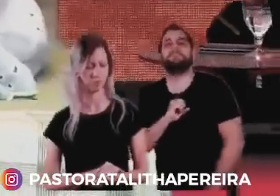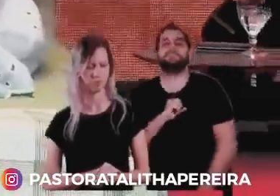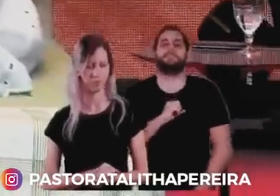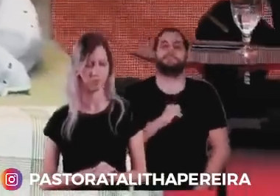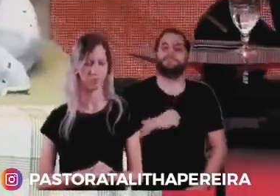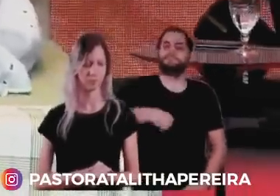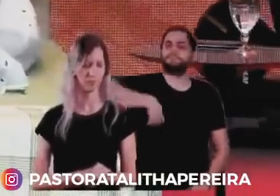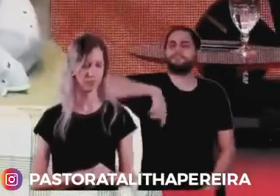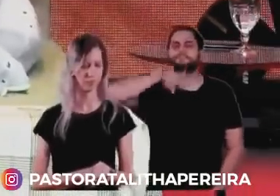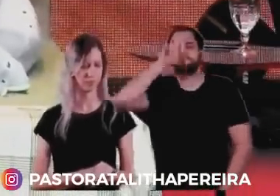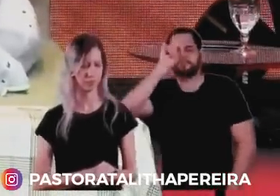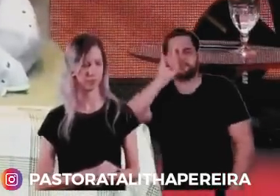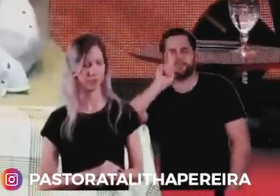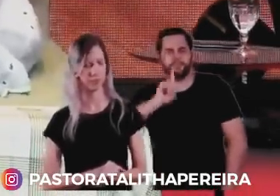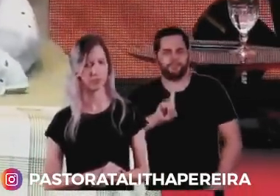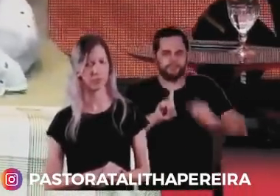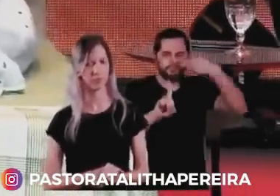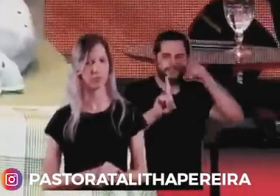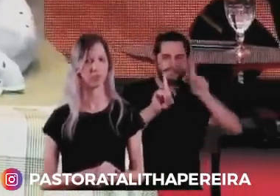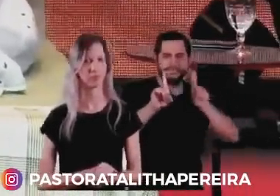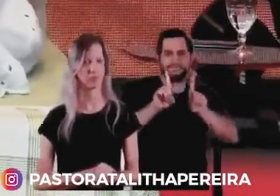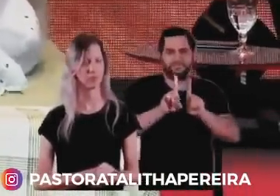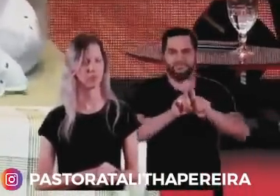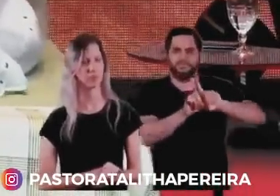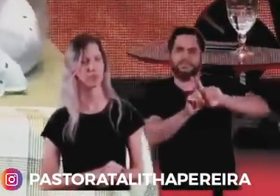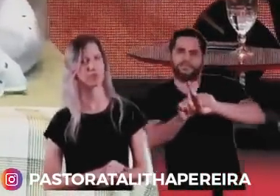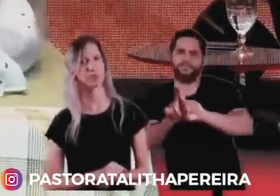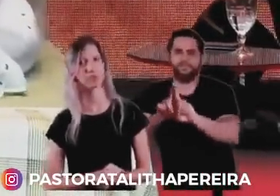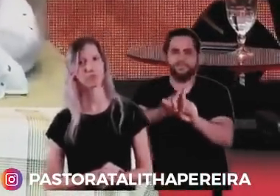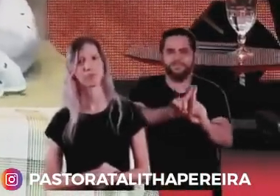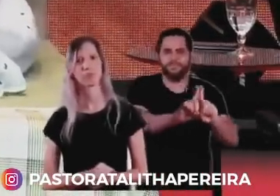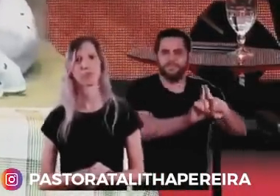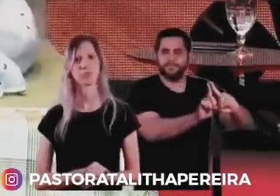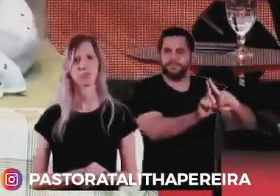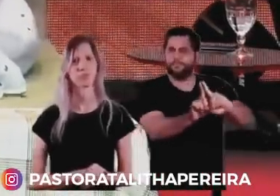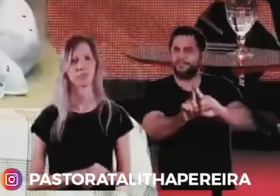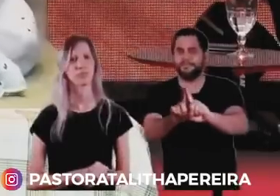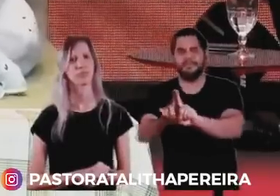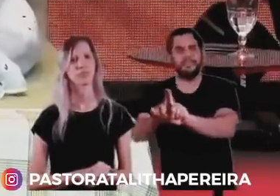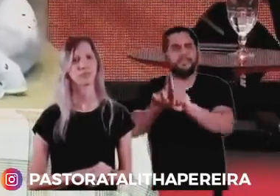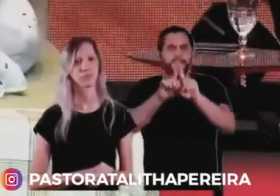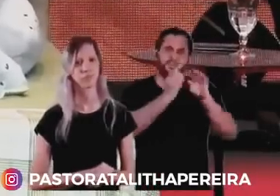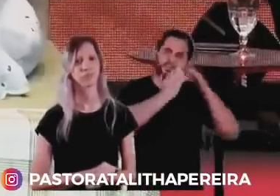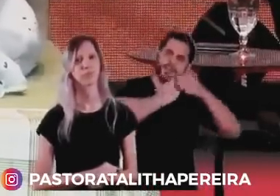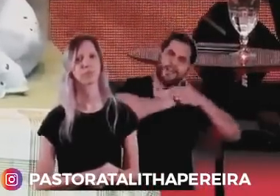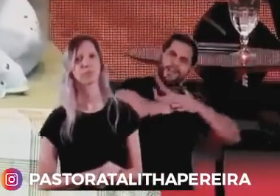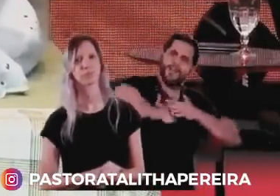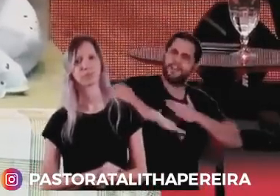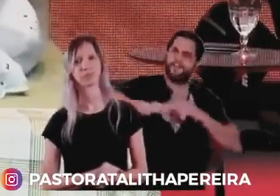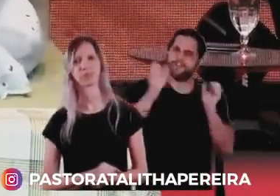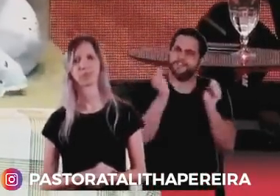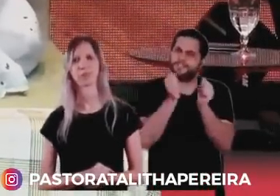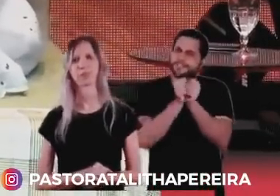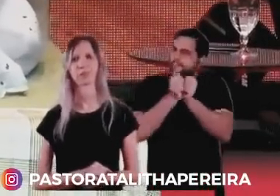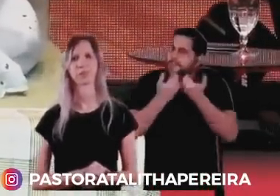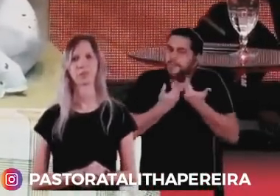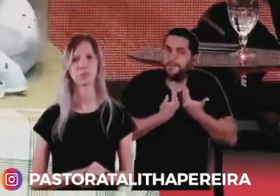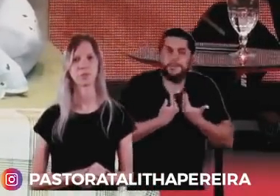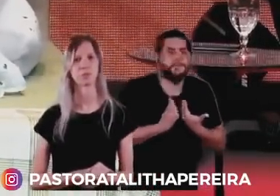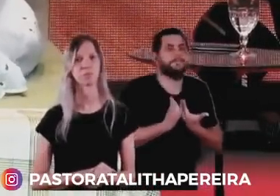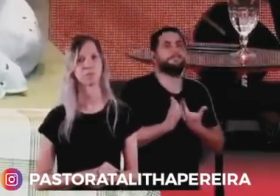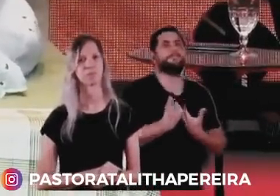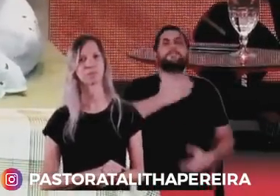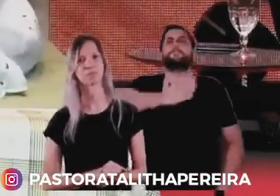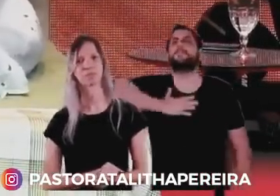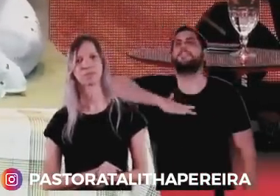Para onde eu for, tu irás, onde eu repousar, tu repousarás. O